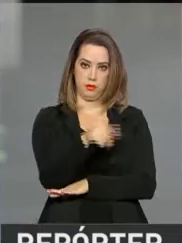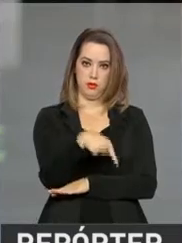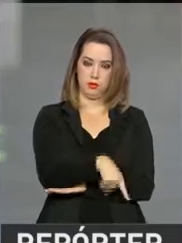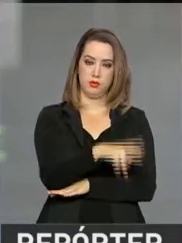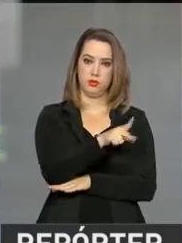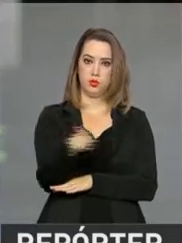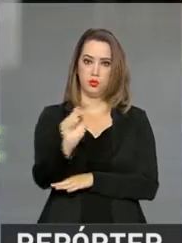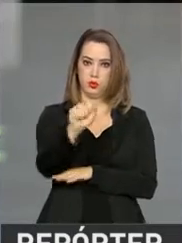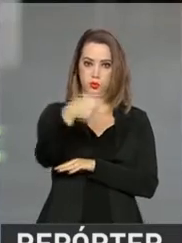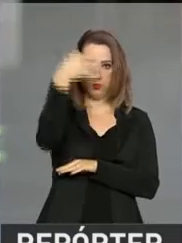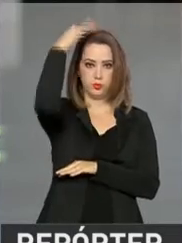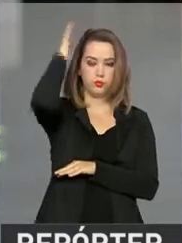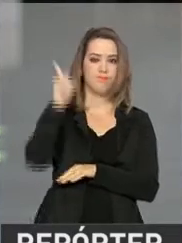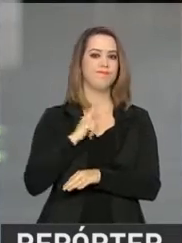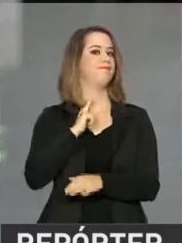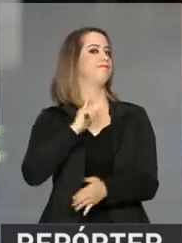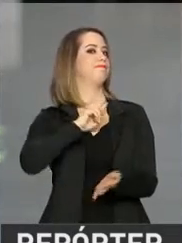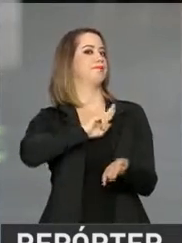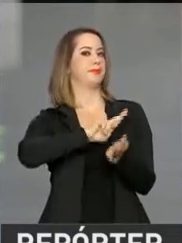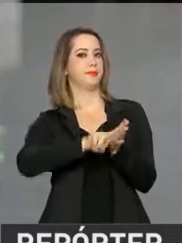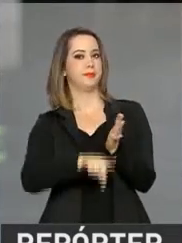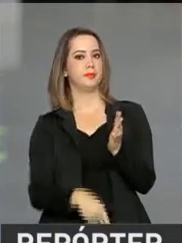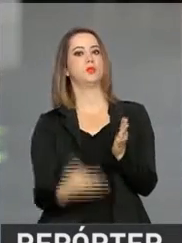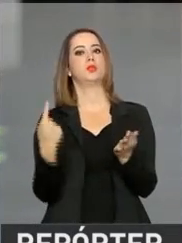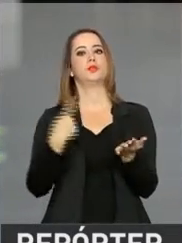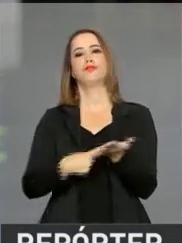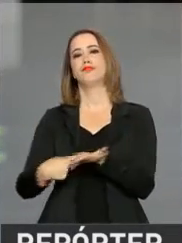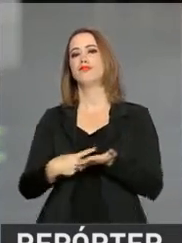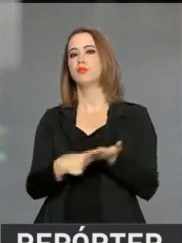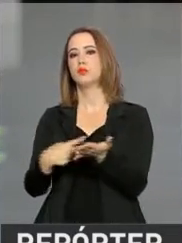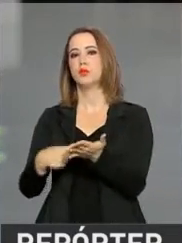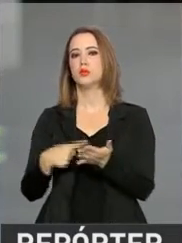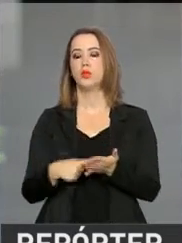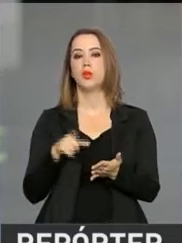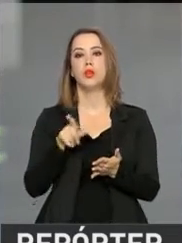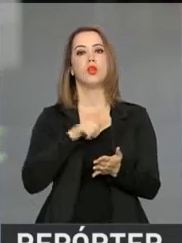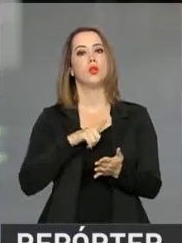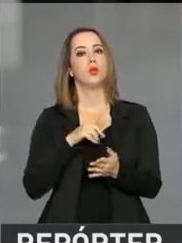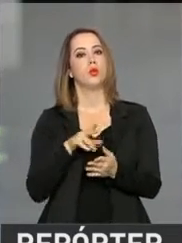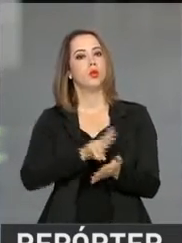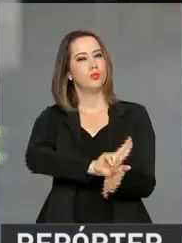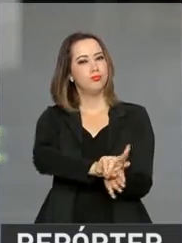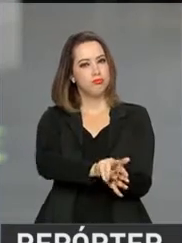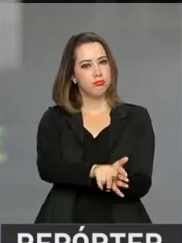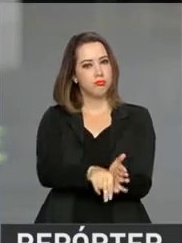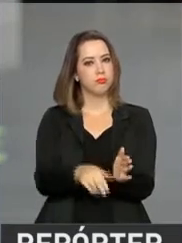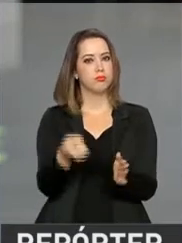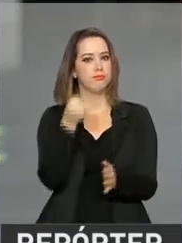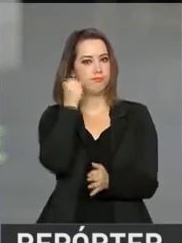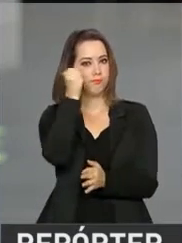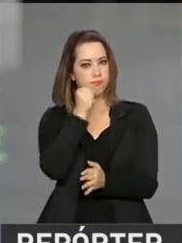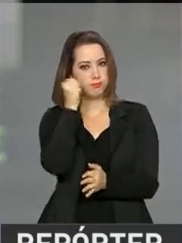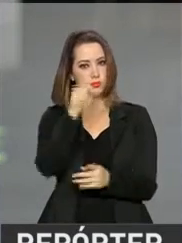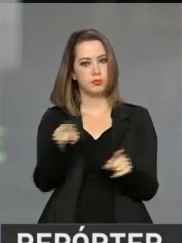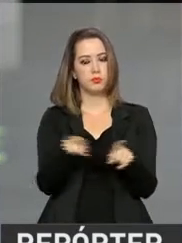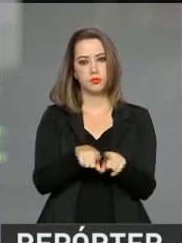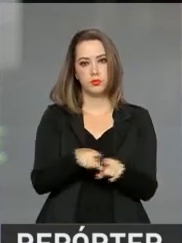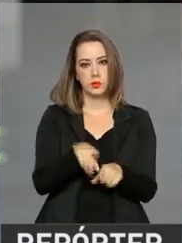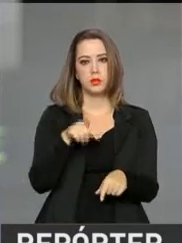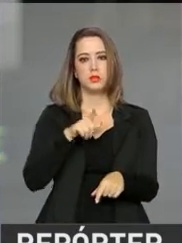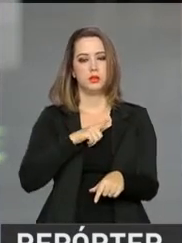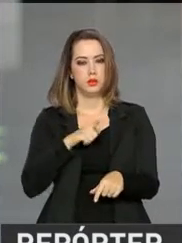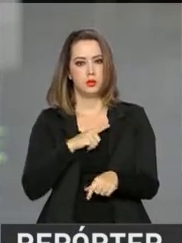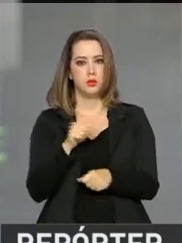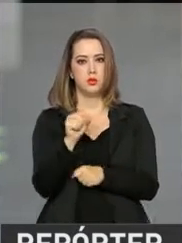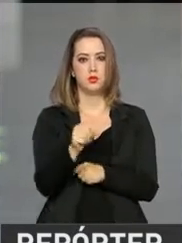michel temer tem uma série de encontros a maior parte deles com senadores os destaques são o encontro com o